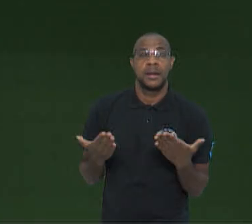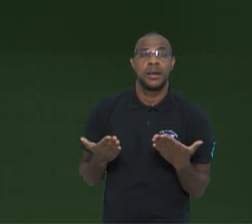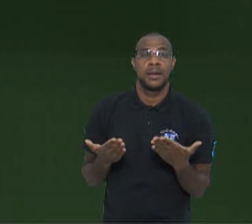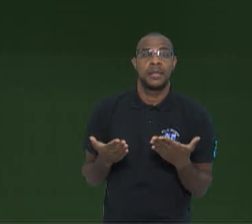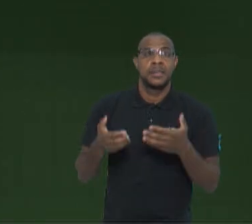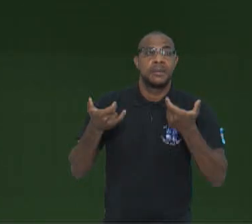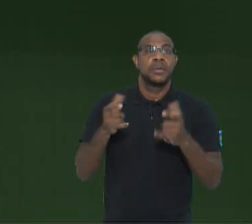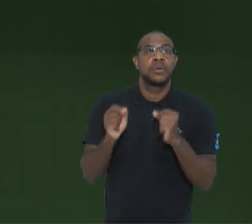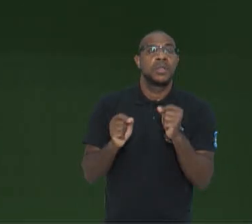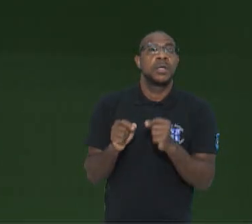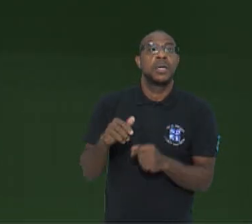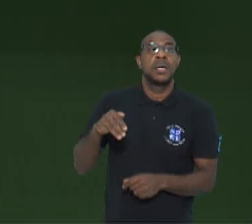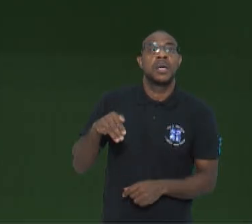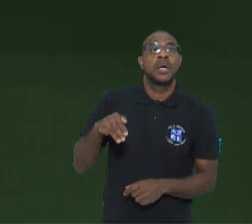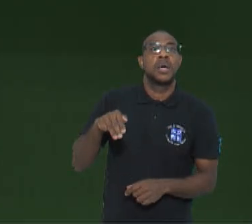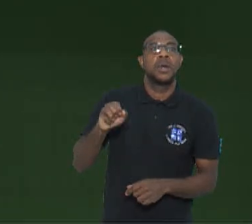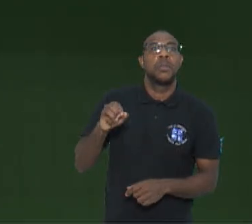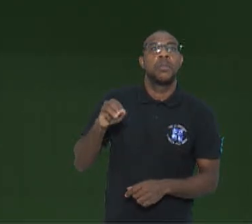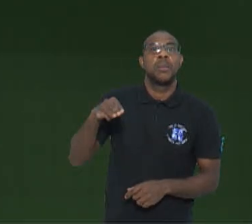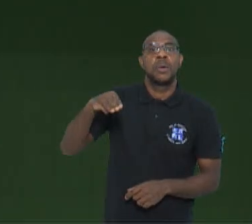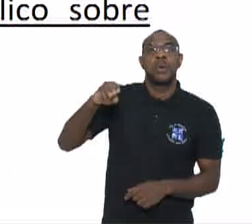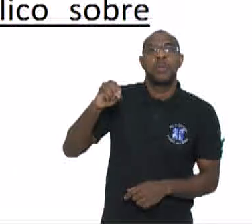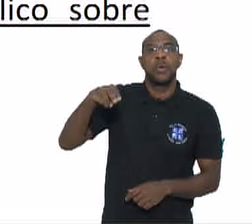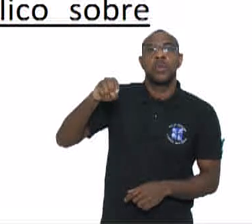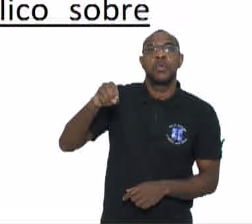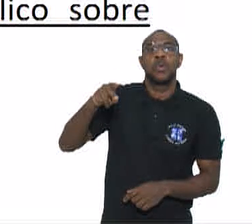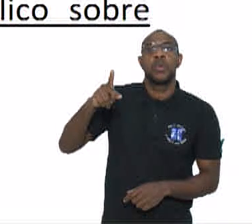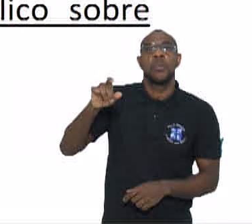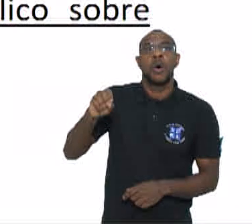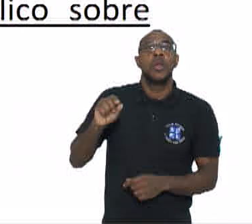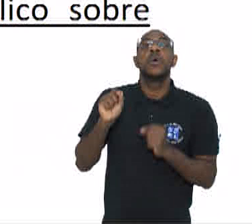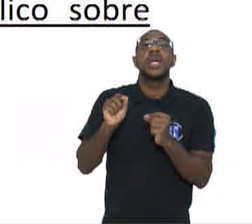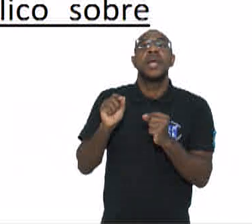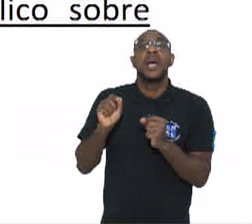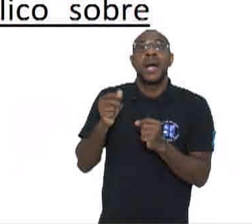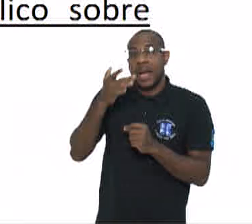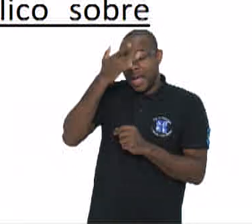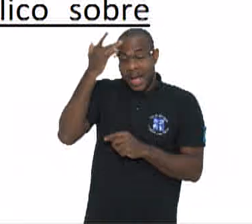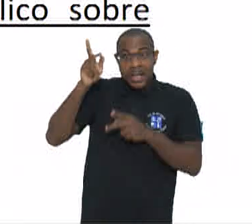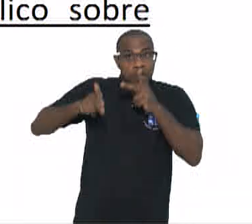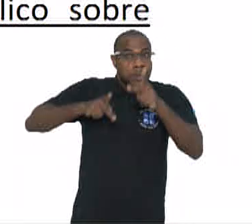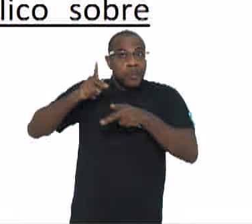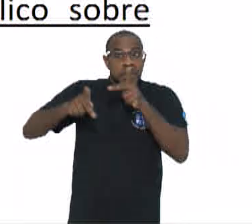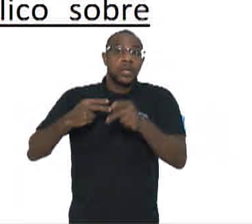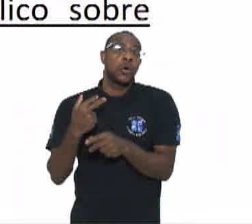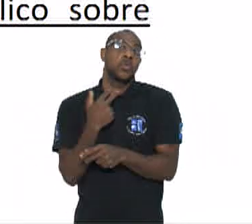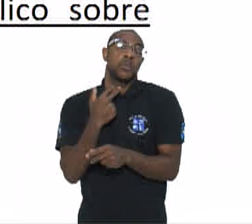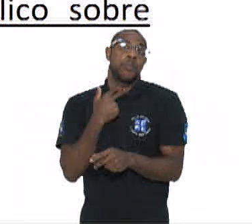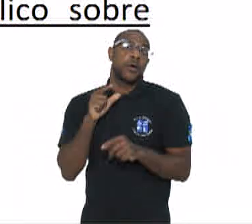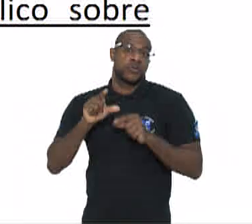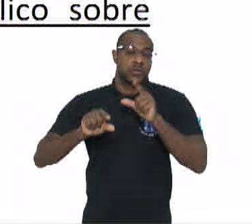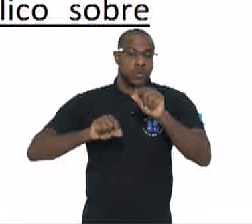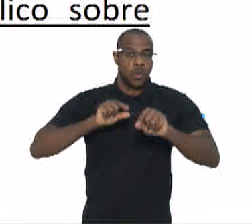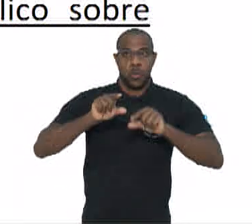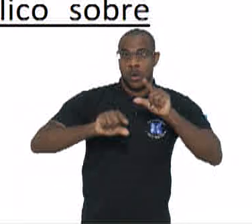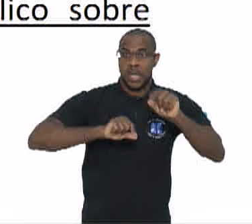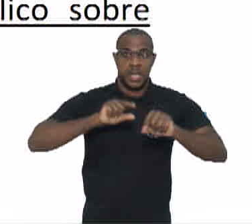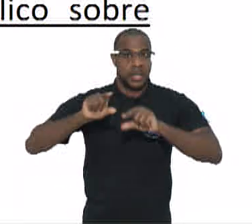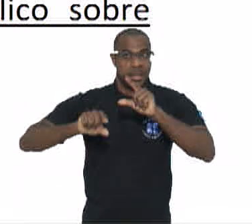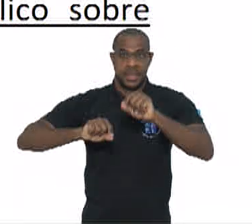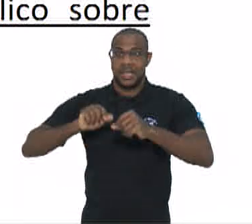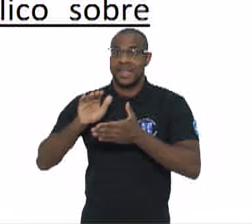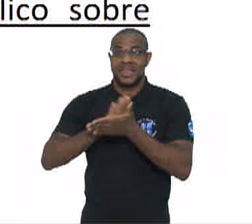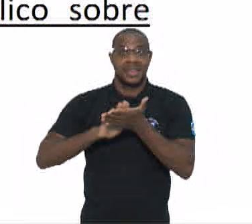Sobre o monopólio. O consumidor não pode escolher, né? Nem para qual operador vai o seu